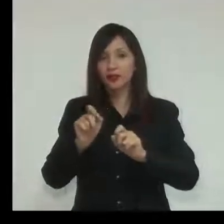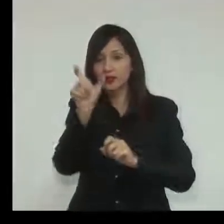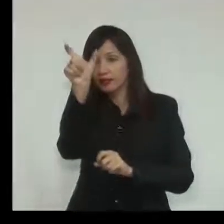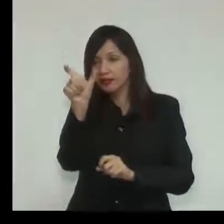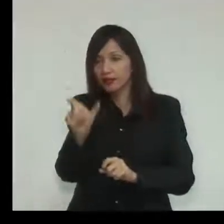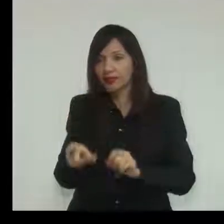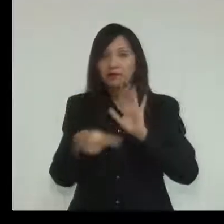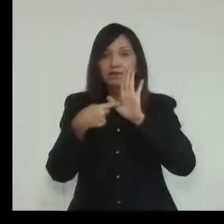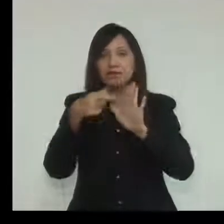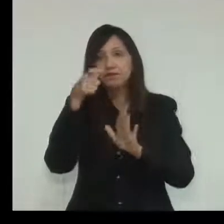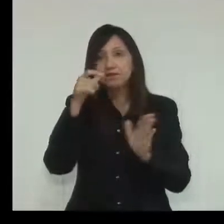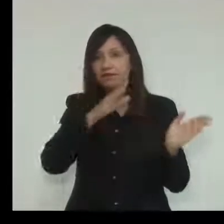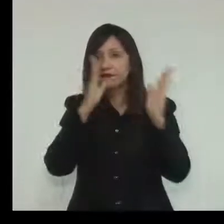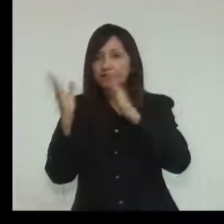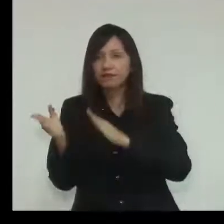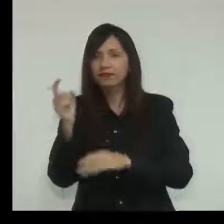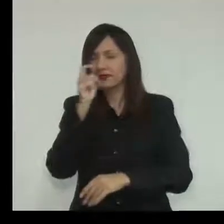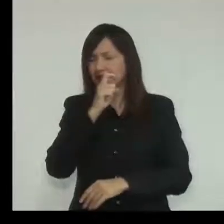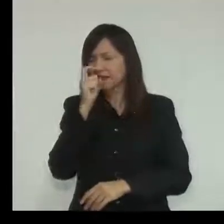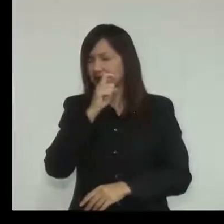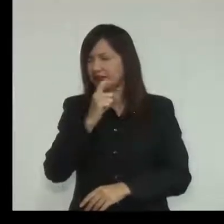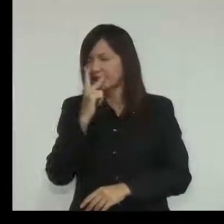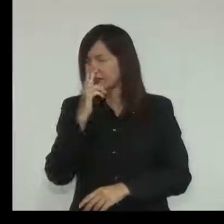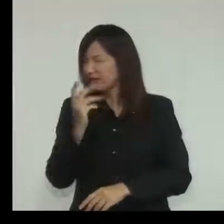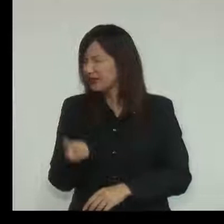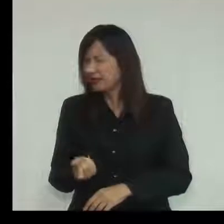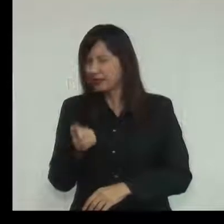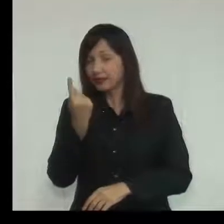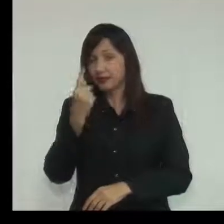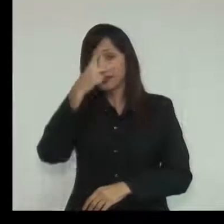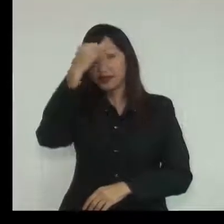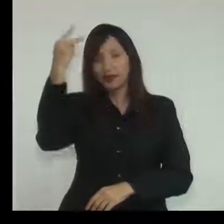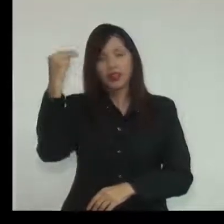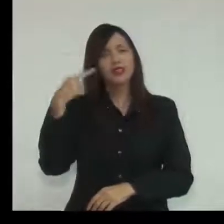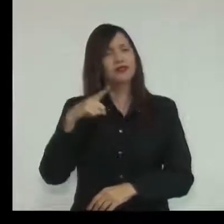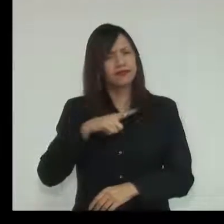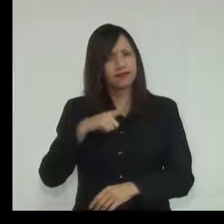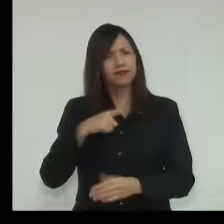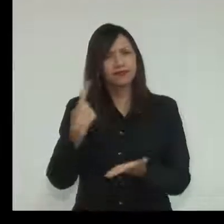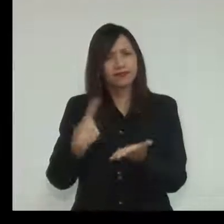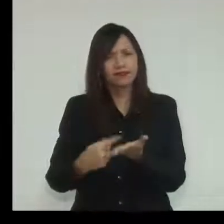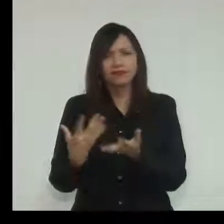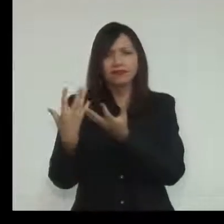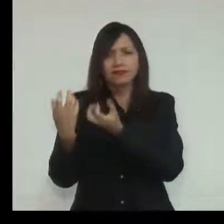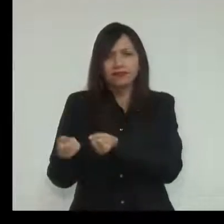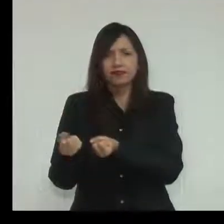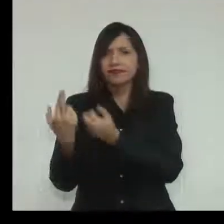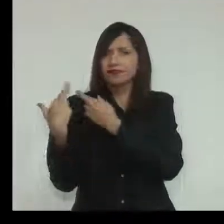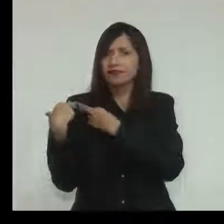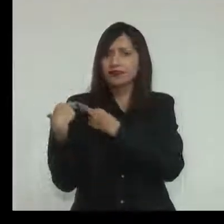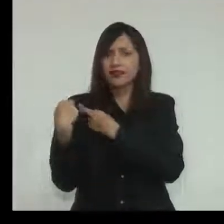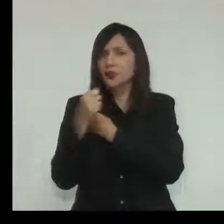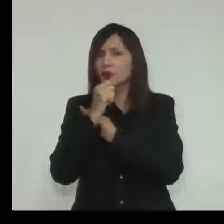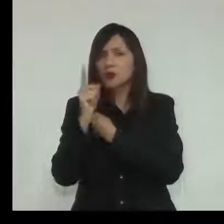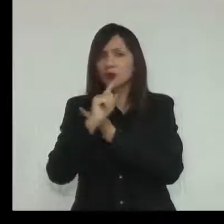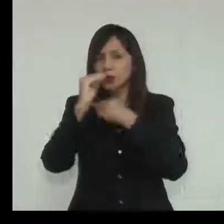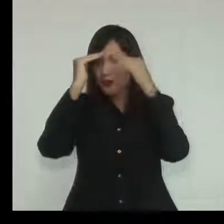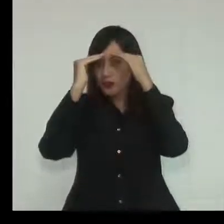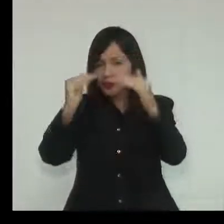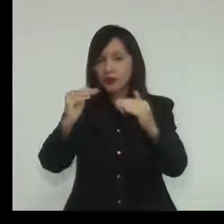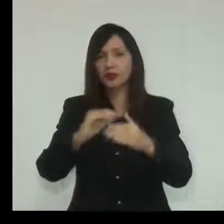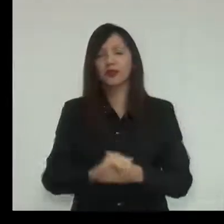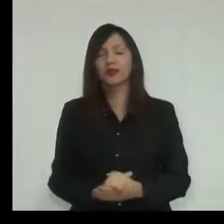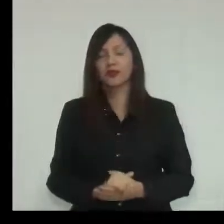mente. Eu acho que é absurdo o prefeito se comprometer dessa forma e simplesmente não cumprir. Eu acho que isso é um escárnio, eu acho que